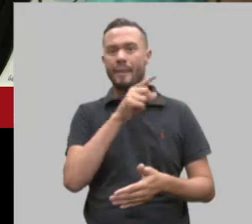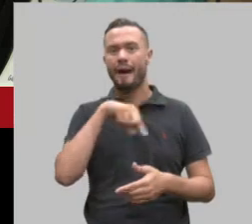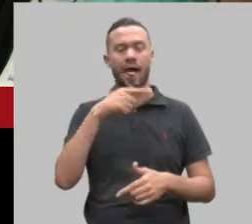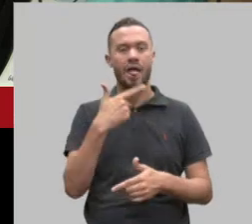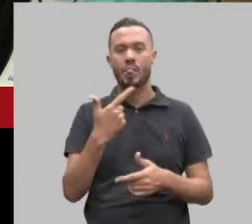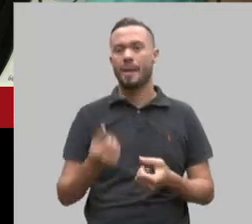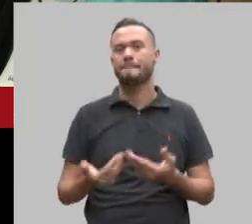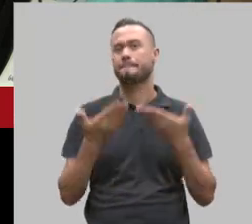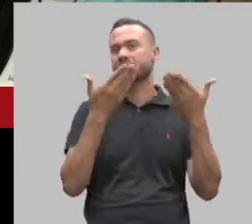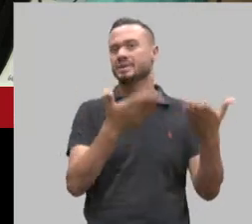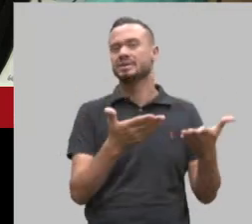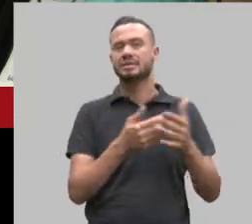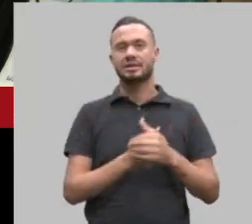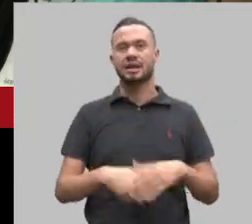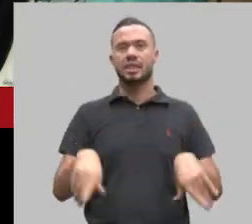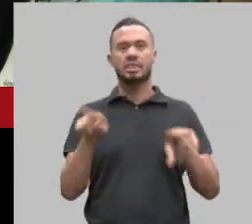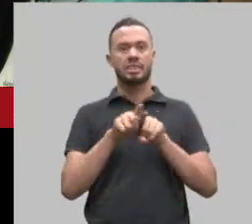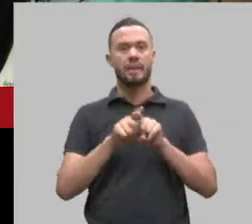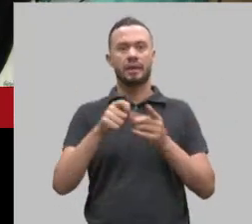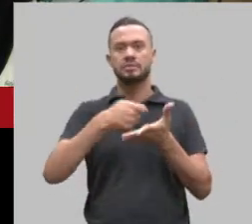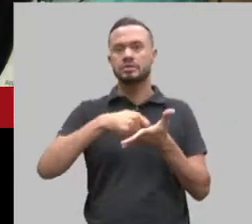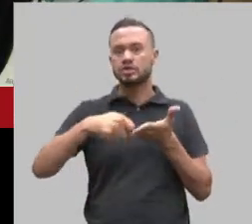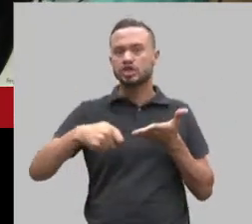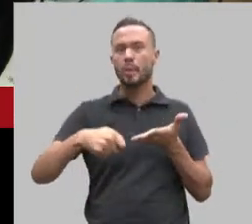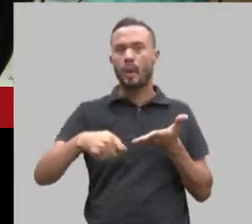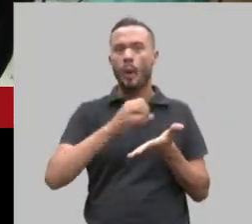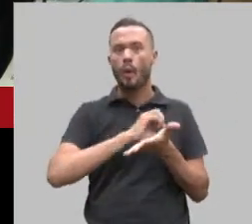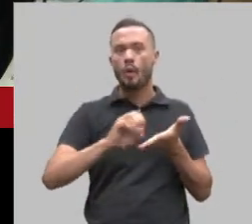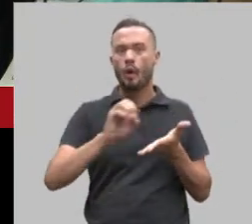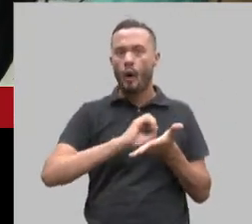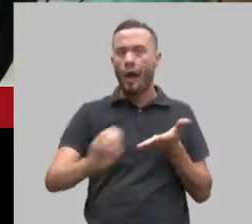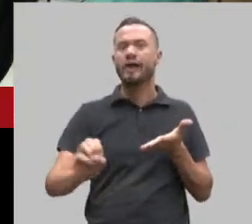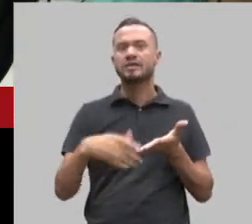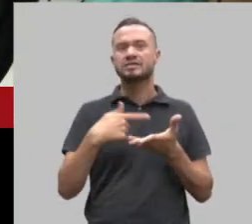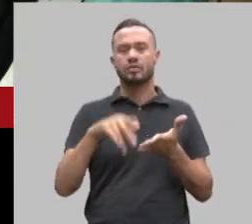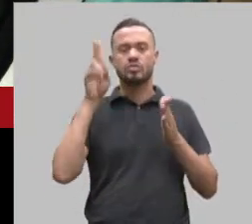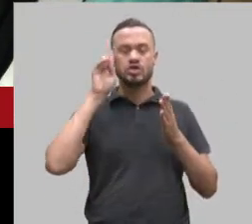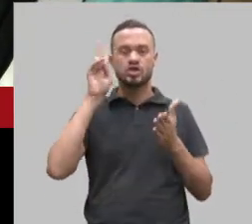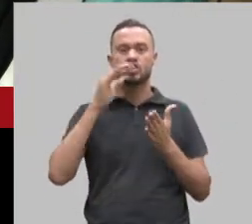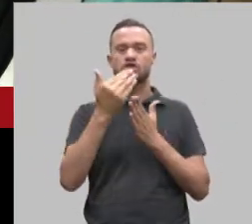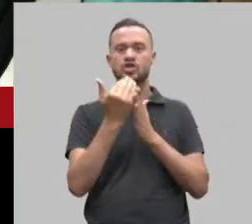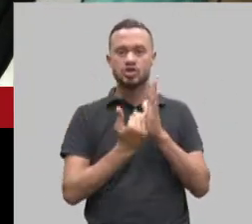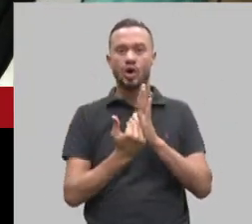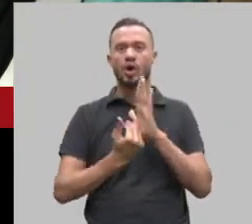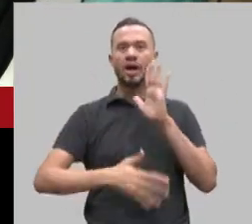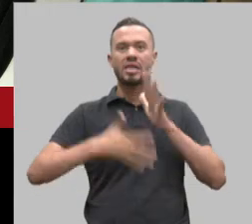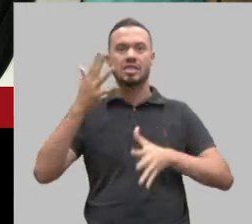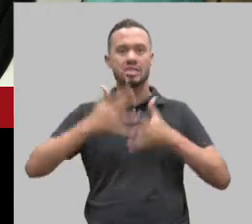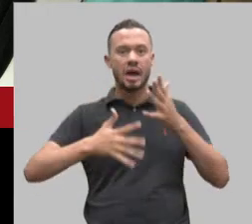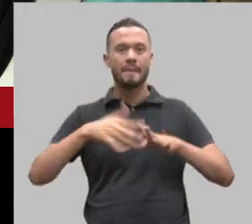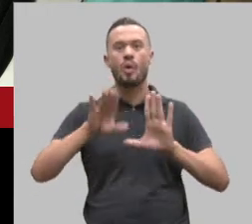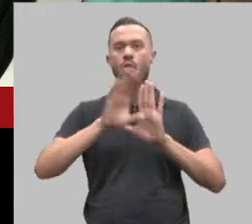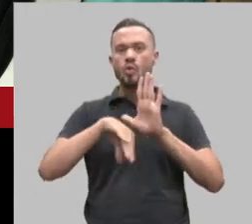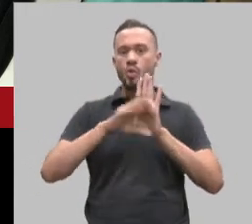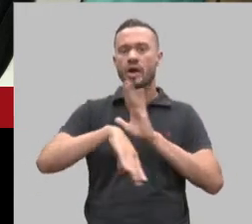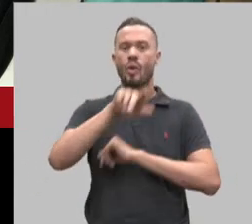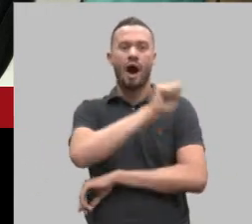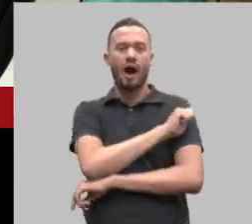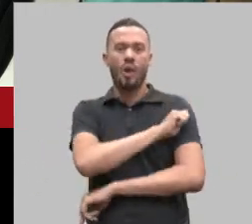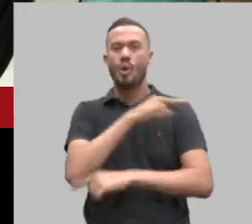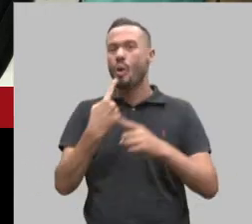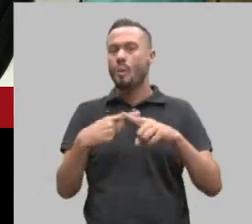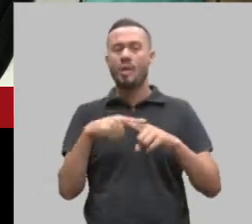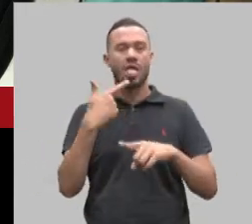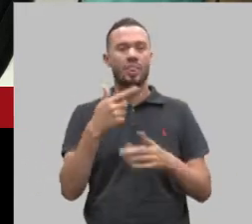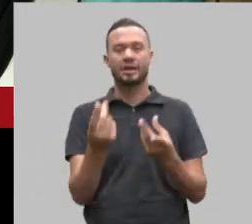inclusive dão ocorrências que rão para o histórico escolar que aitam o currículo daquele aluno que simplesmente não tem uma condição de